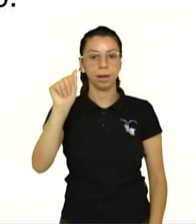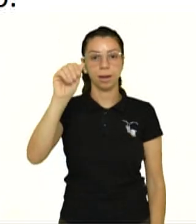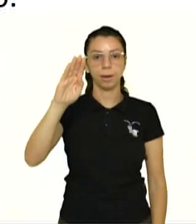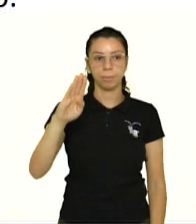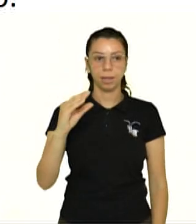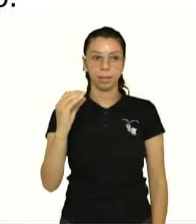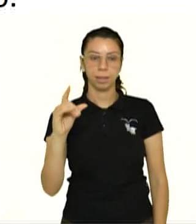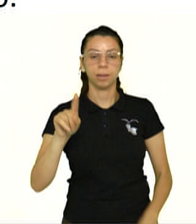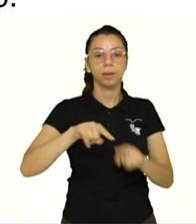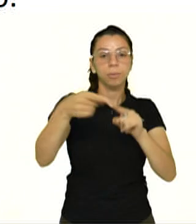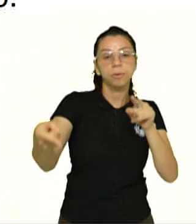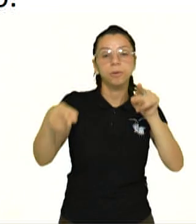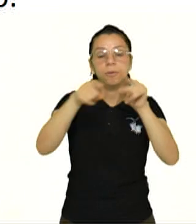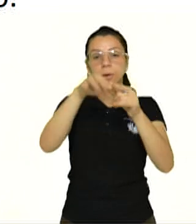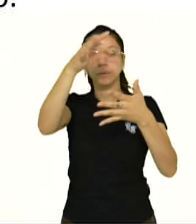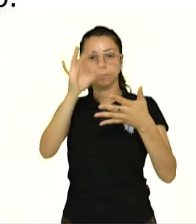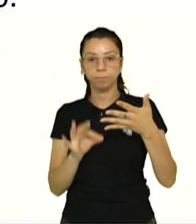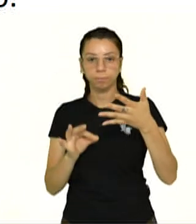alternativas e voltamos já com a correção.